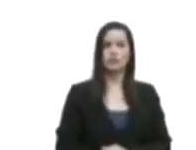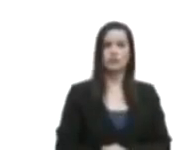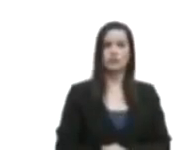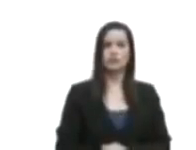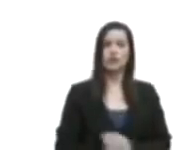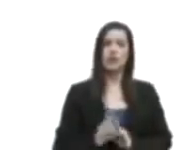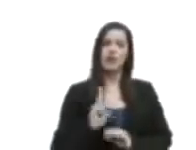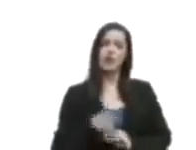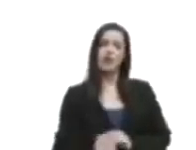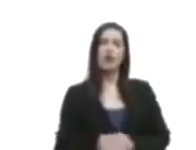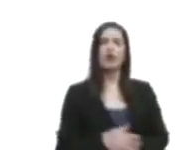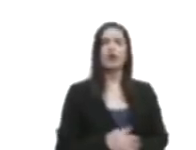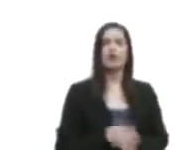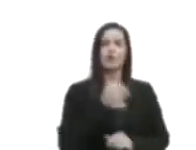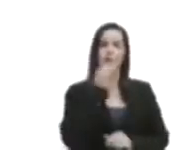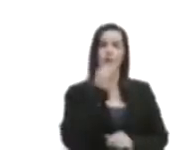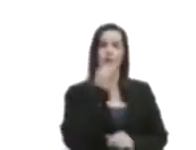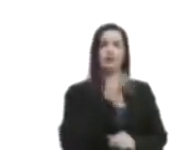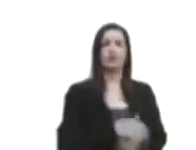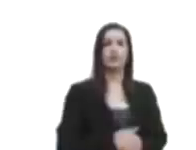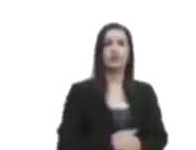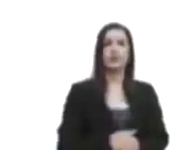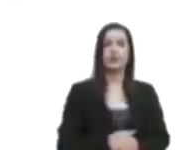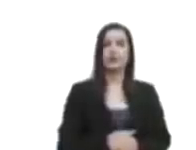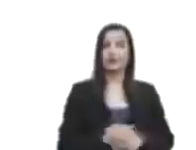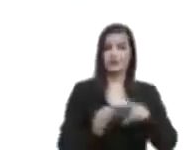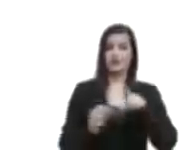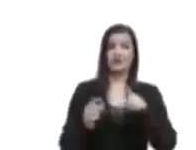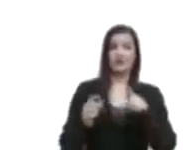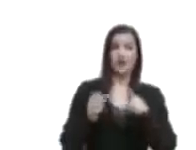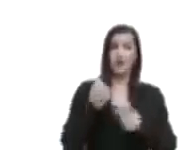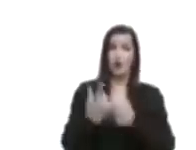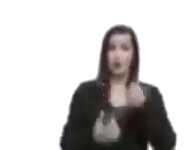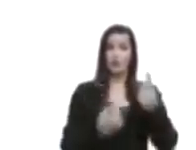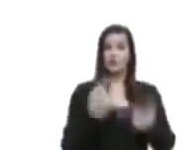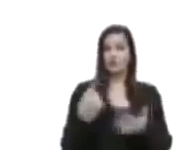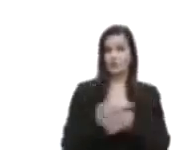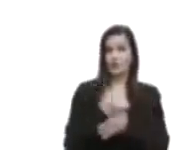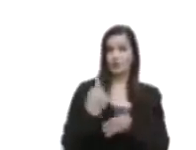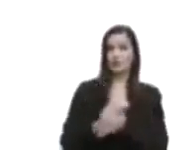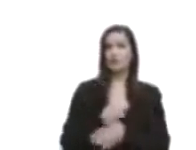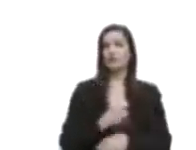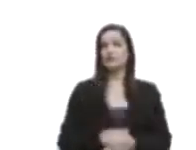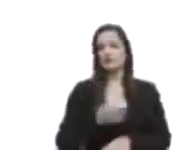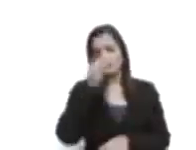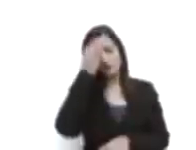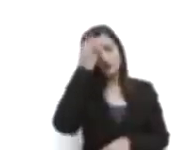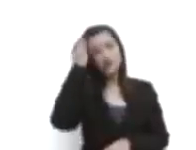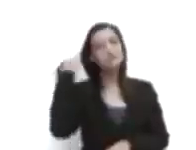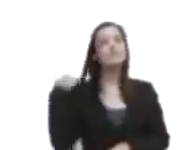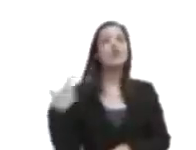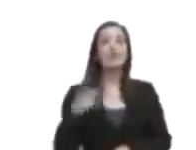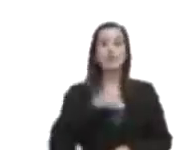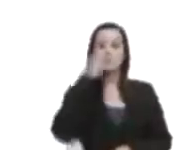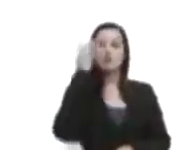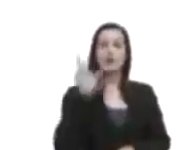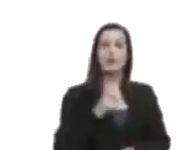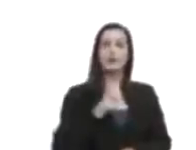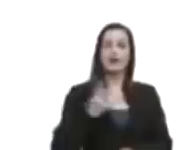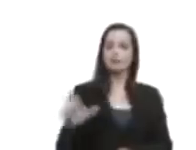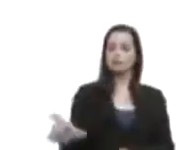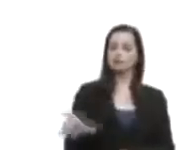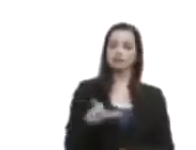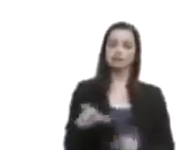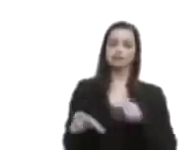É quem tem a... É engraçado que você vai questionar alguns irmãos, ele mostra a carteira aqui, ó, 65 anos de mel, pastor, aqui ó. Mata a